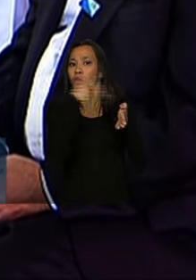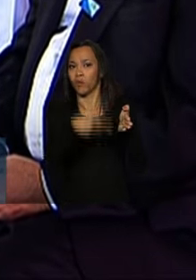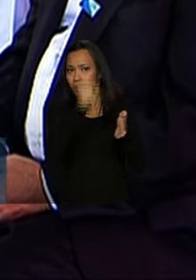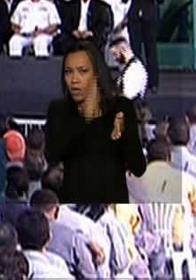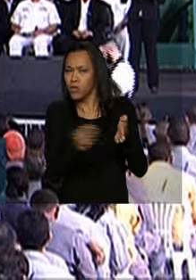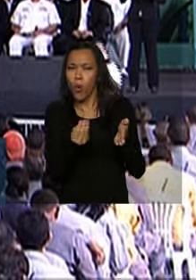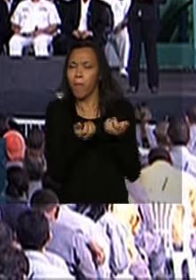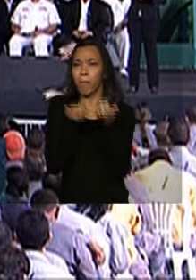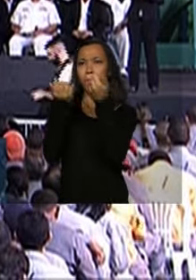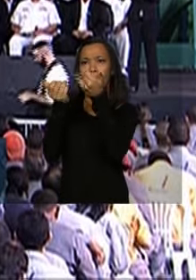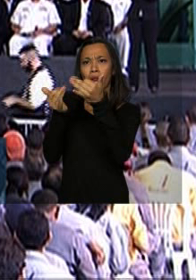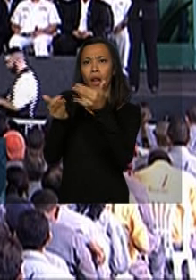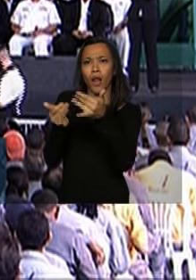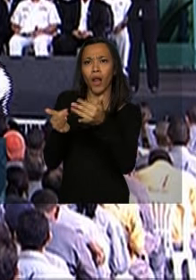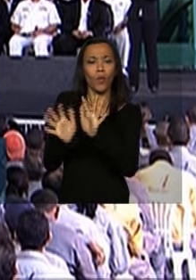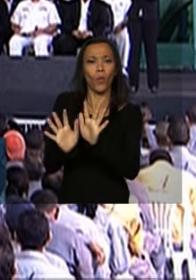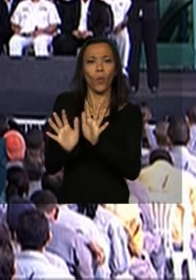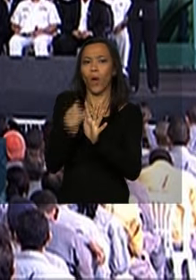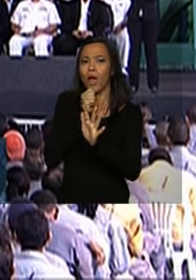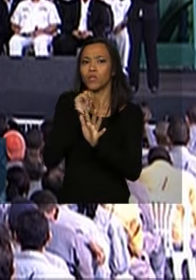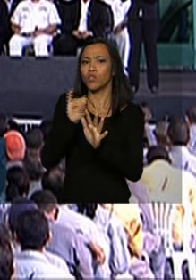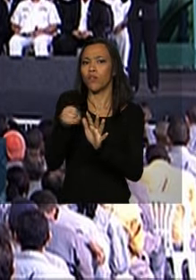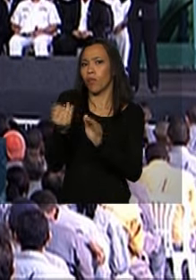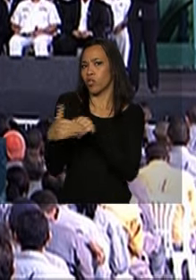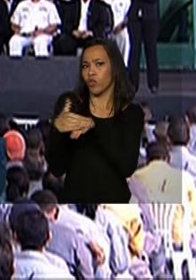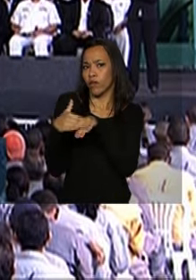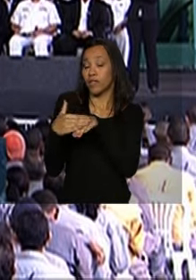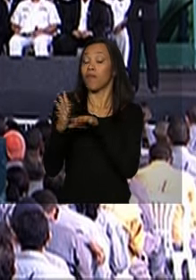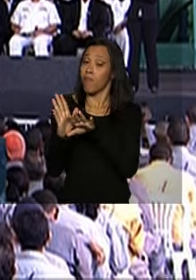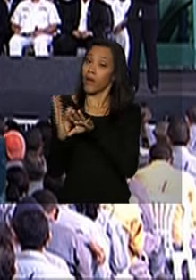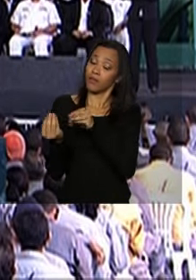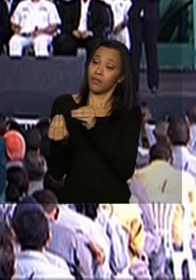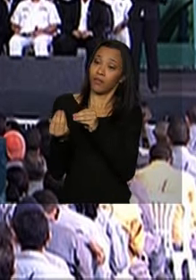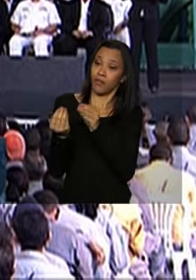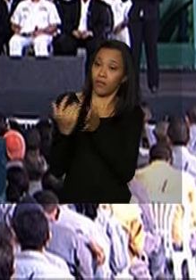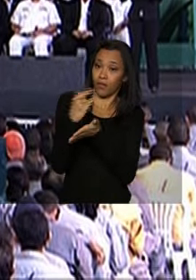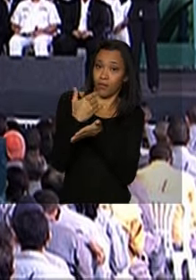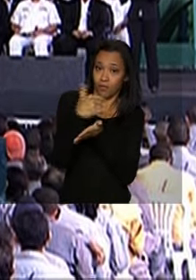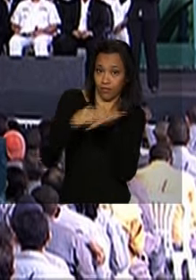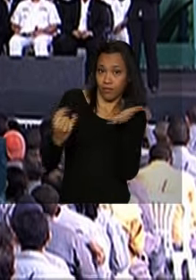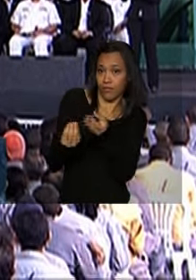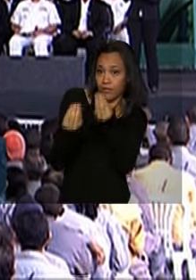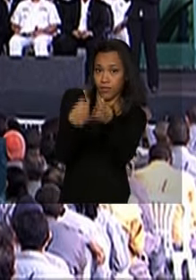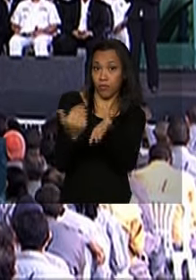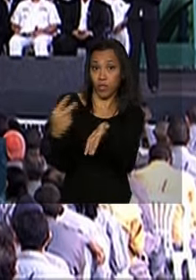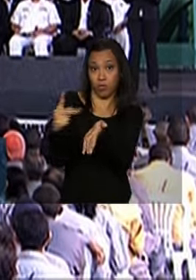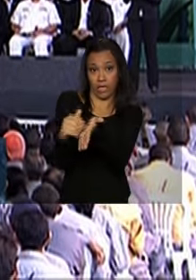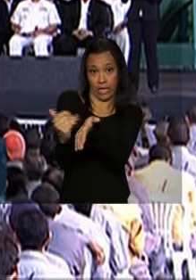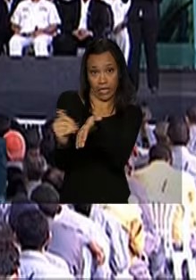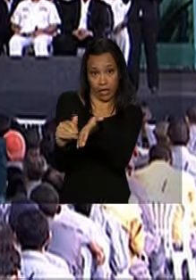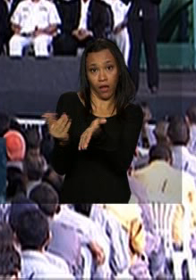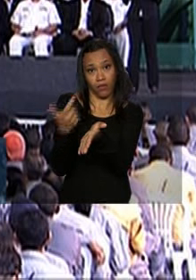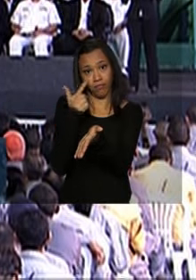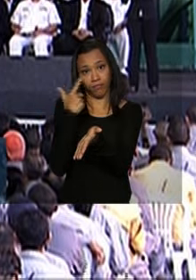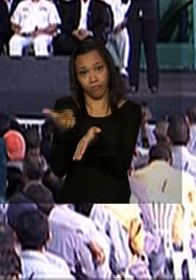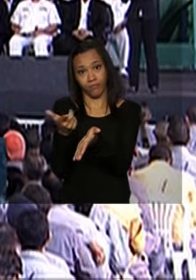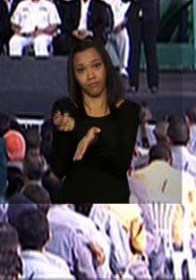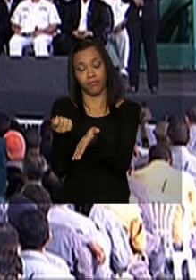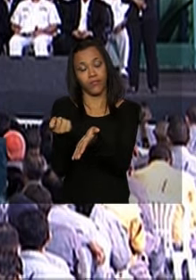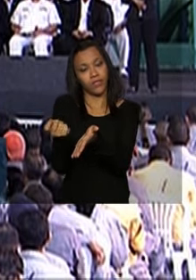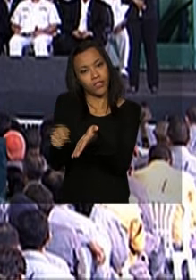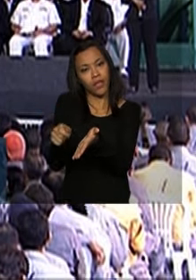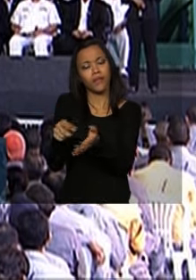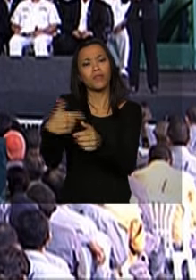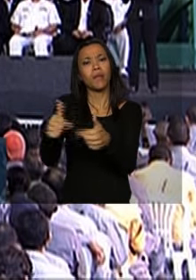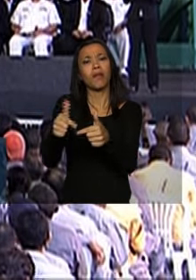deixamos lá com o seu secretariado, todo mundo, o nosso cenário. Armando, conto contigo, como você fez aquele papel bonito na